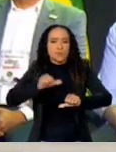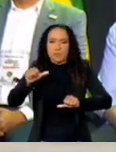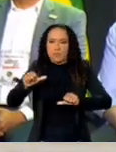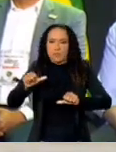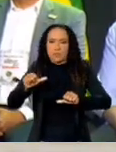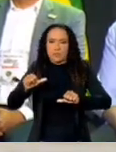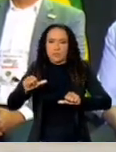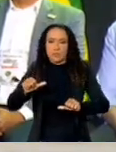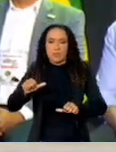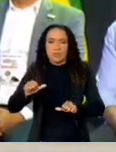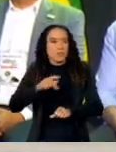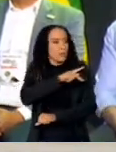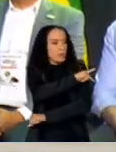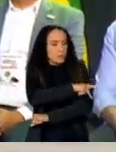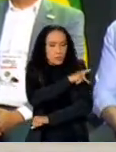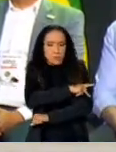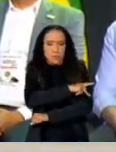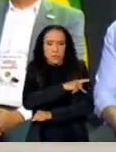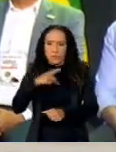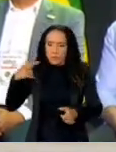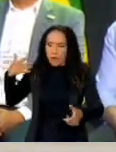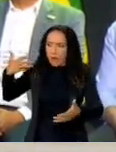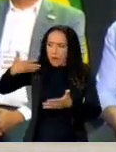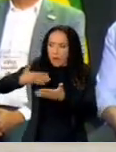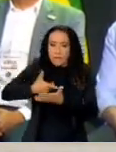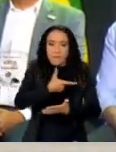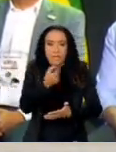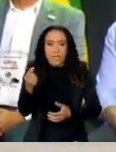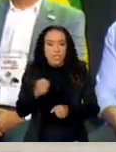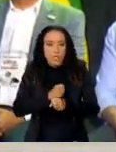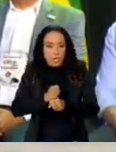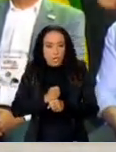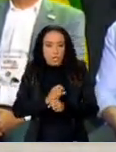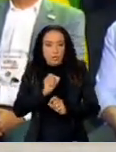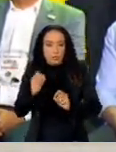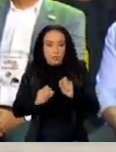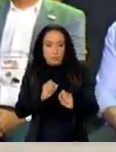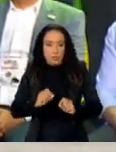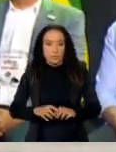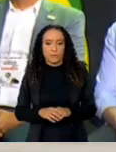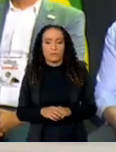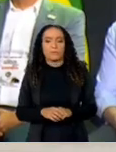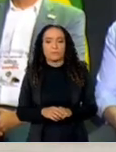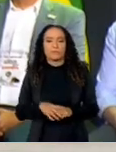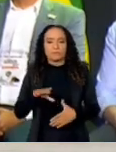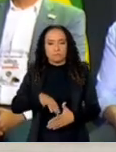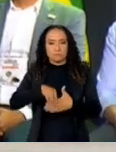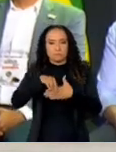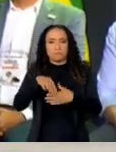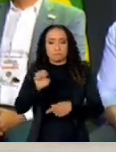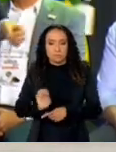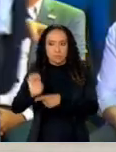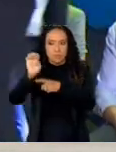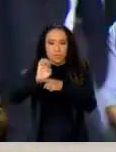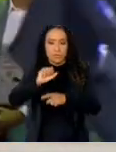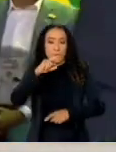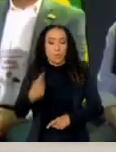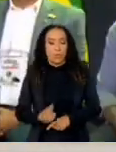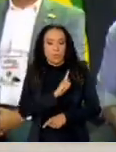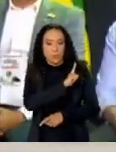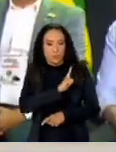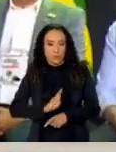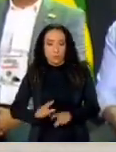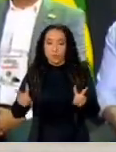por merecer. Além de não ter feito nada pelo país, pelo estado do Piauí, ele ainda perseguia, como o governador